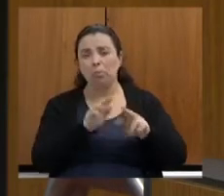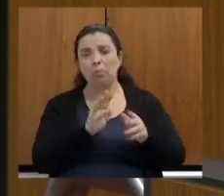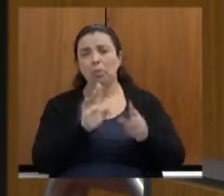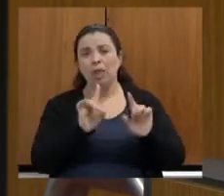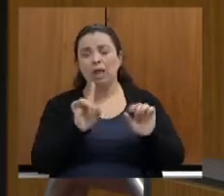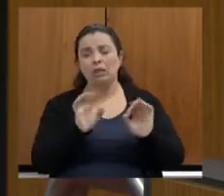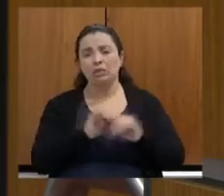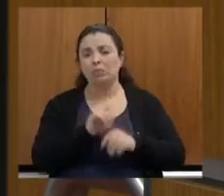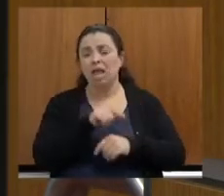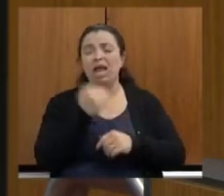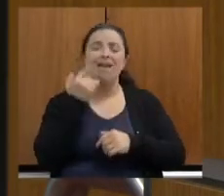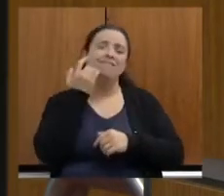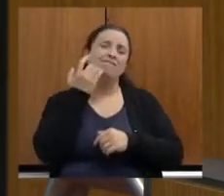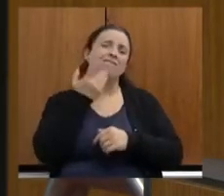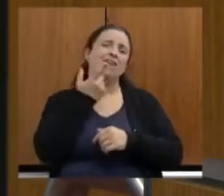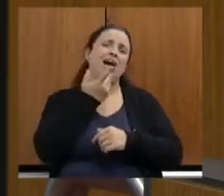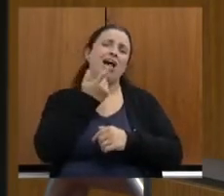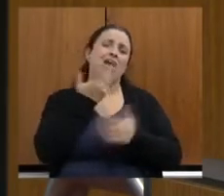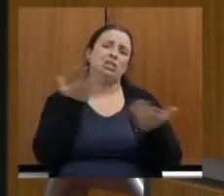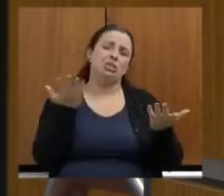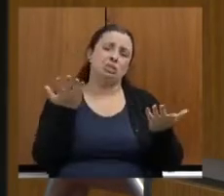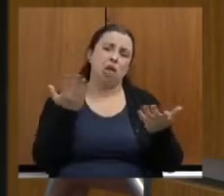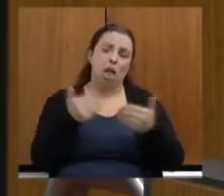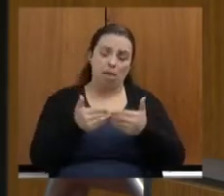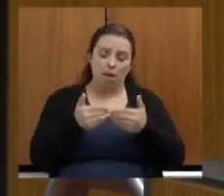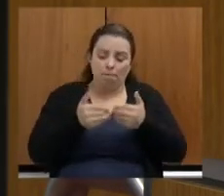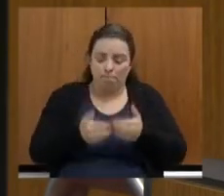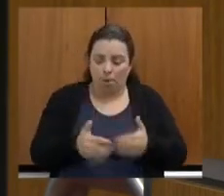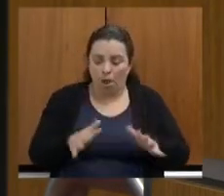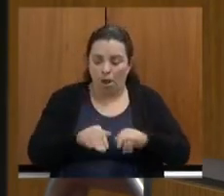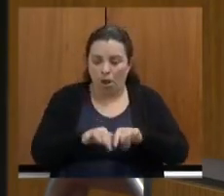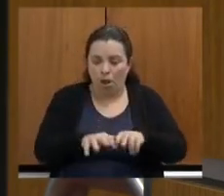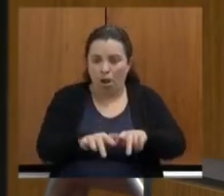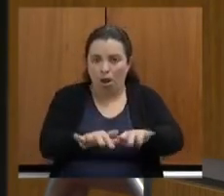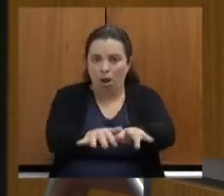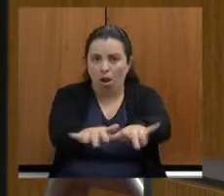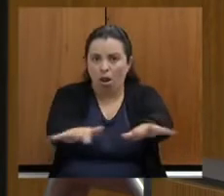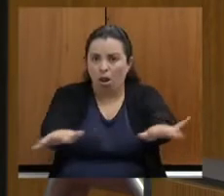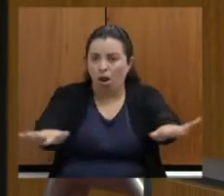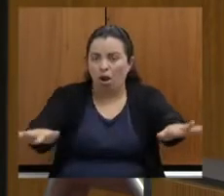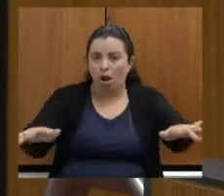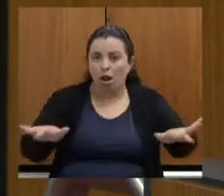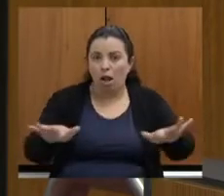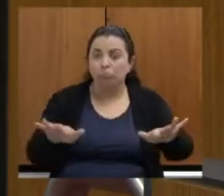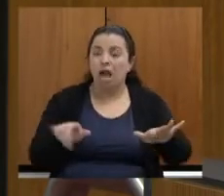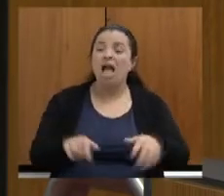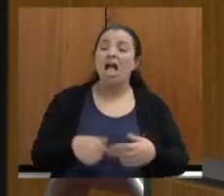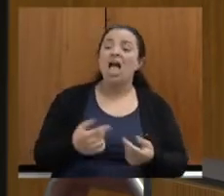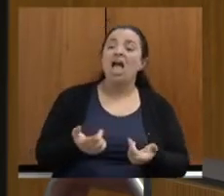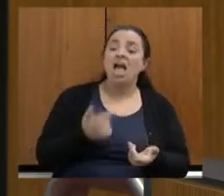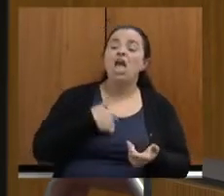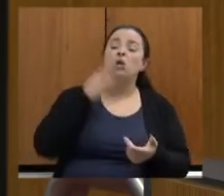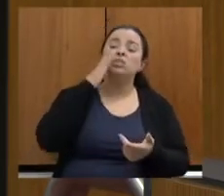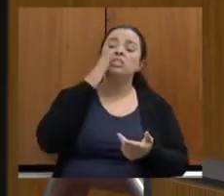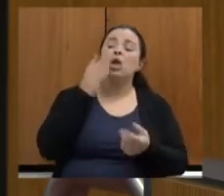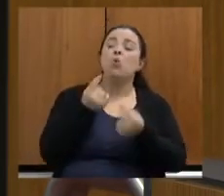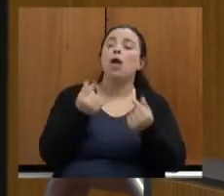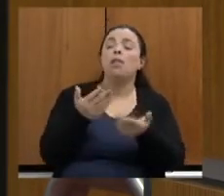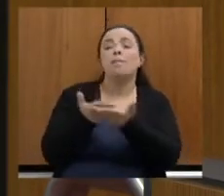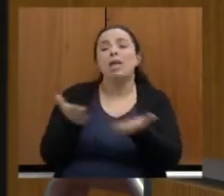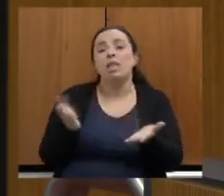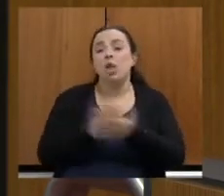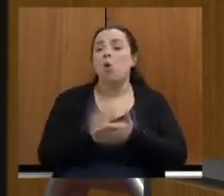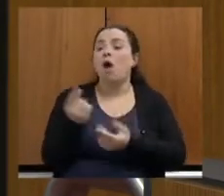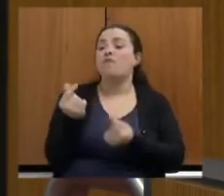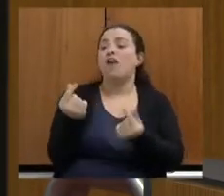valores que eles querem é eles que Titão o que as pessoas perderam e coloca o valor eles que ditam gente